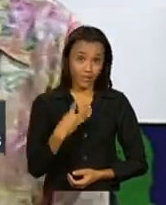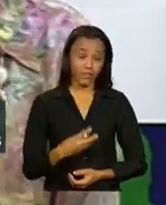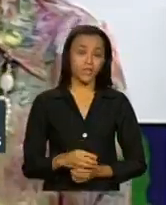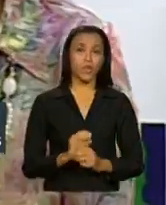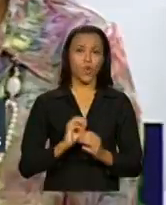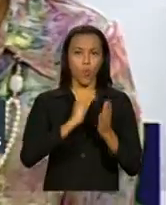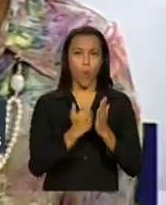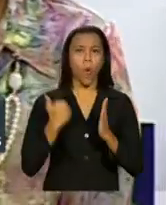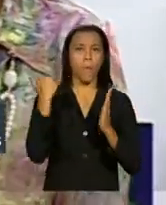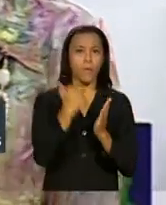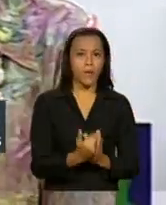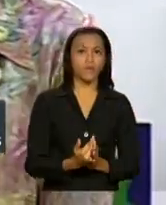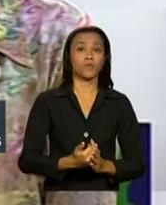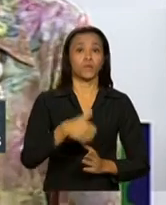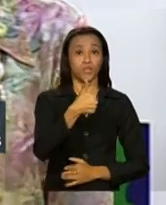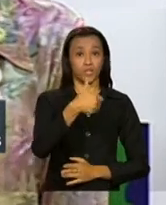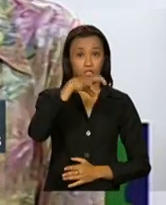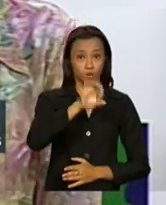19.1